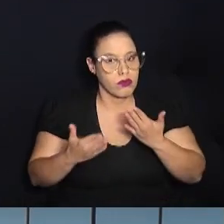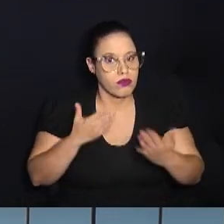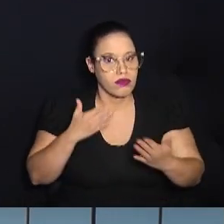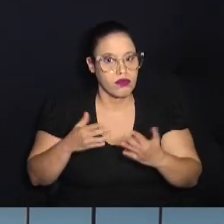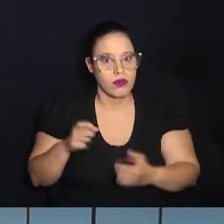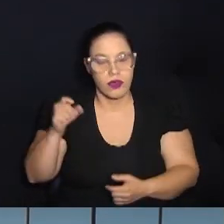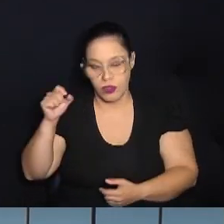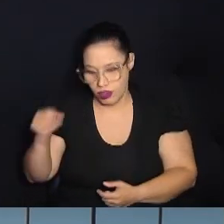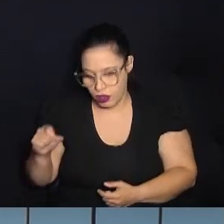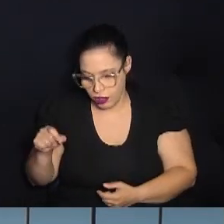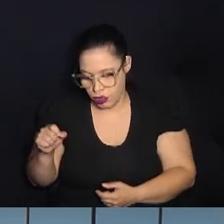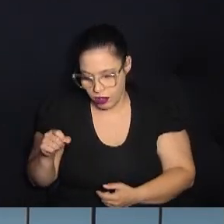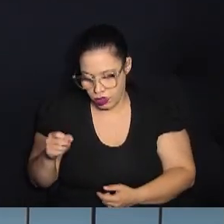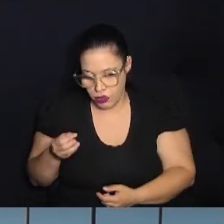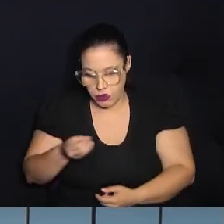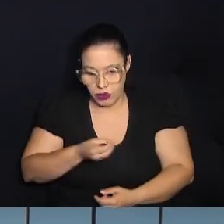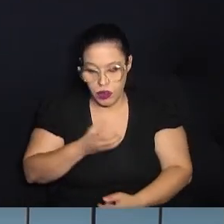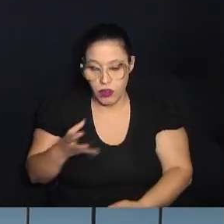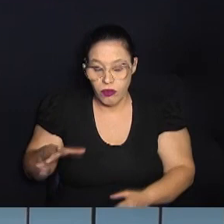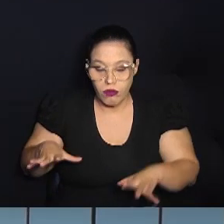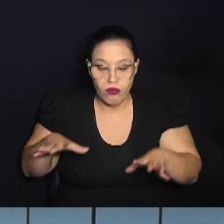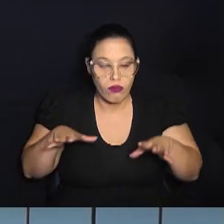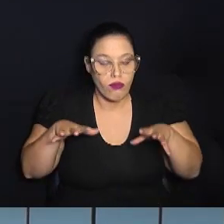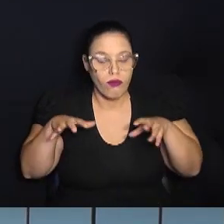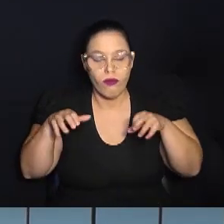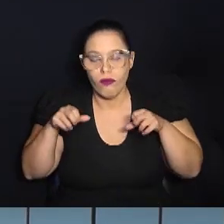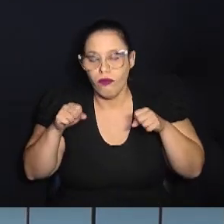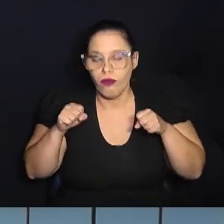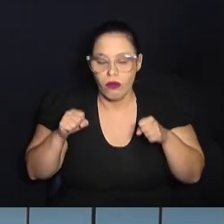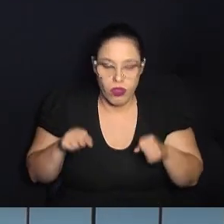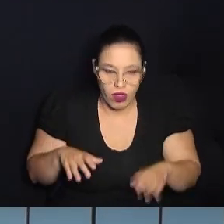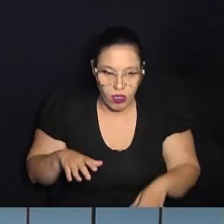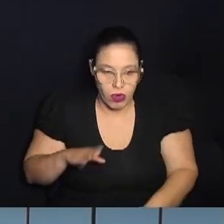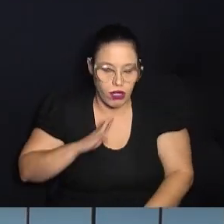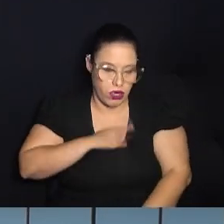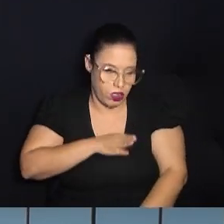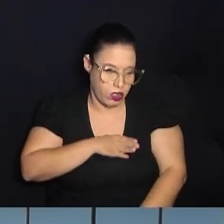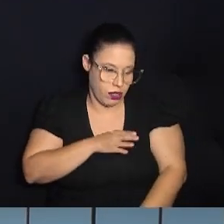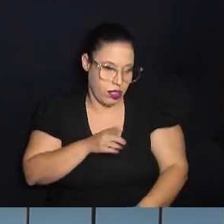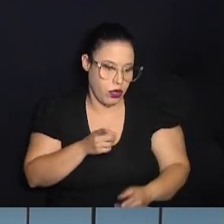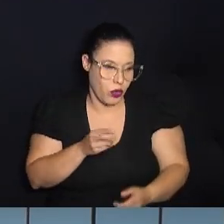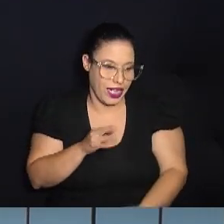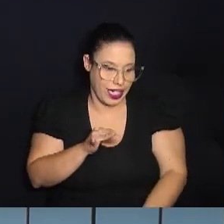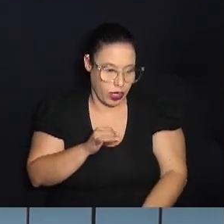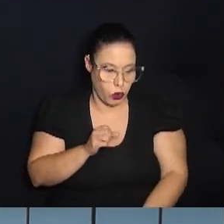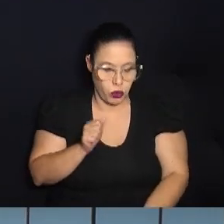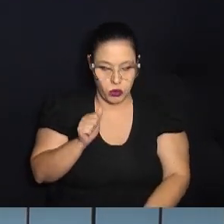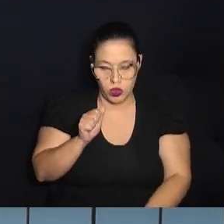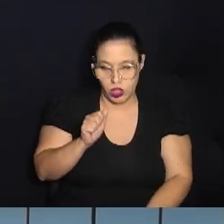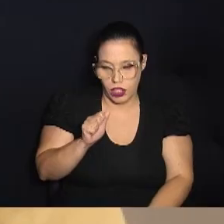relação entre a qualidade do ar no inverno e o risco de infartos e AVCs?